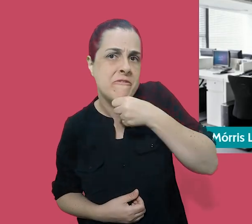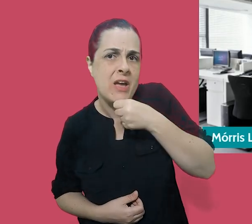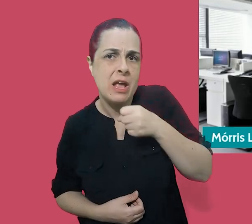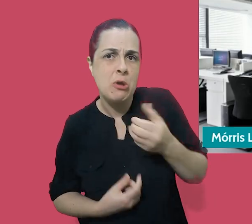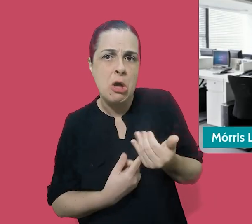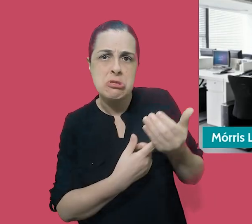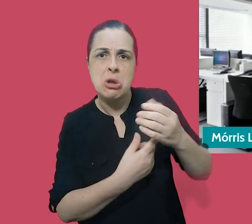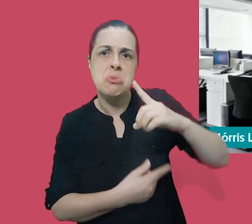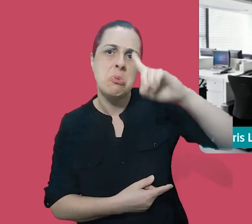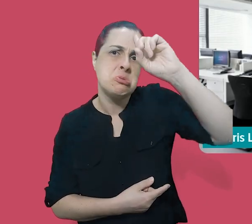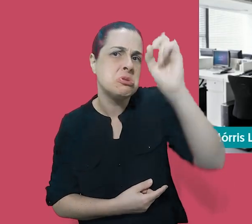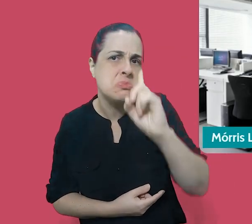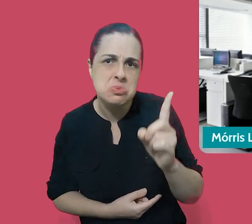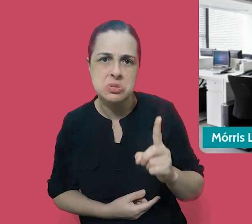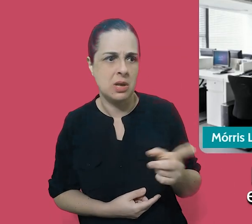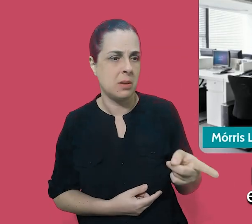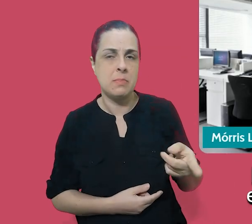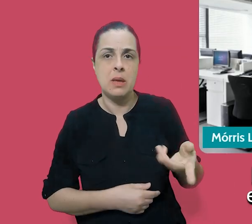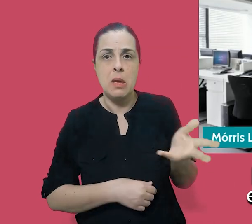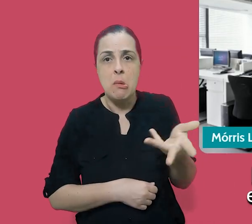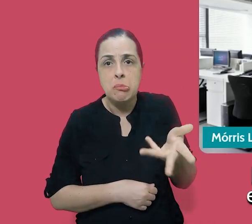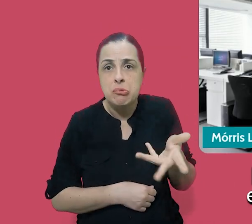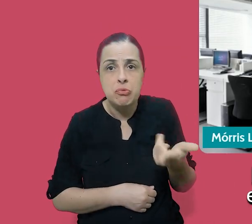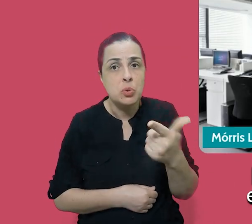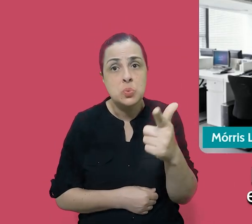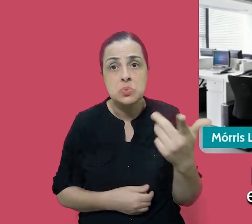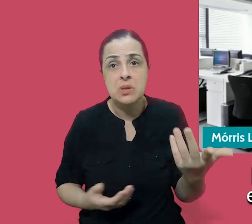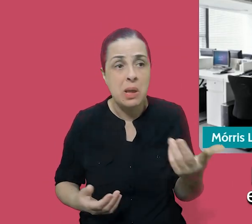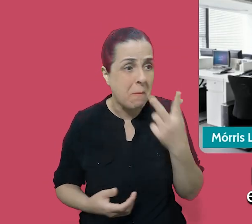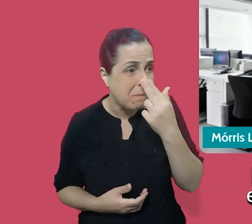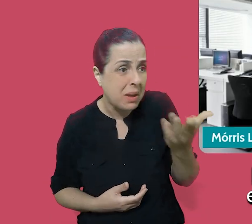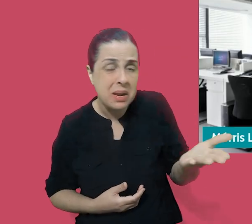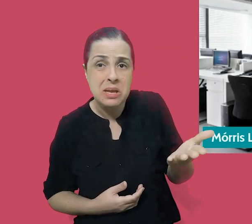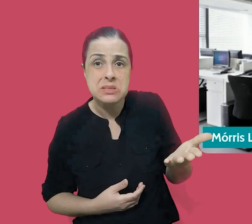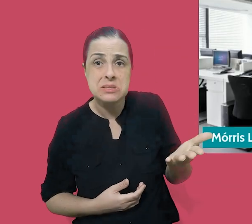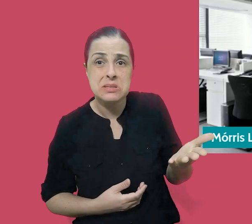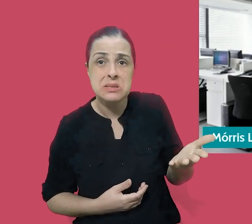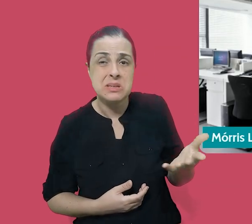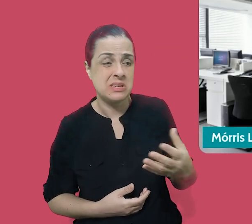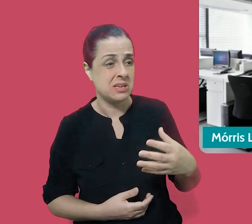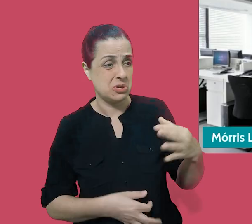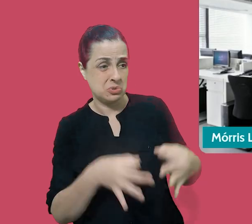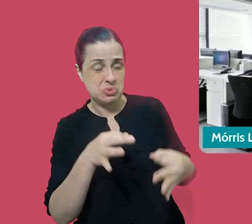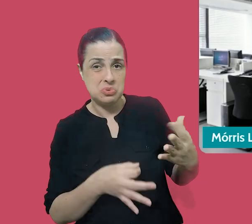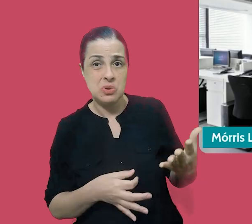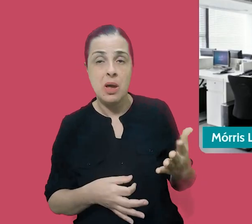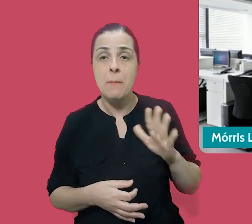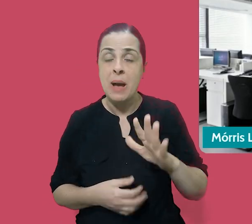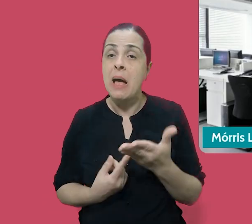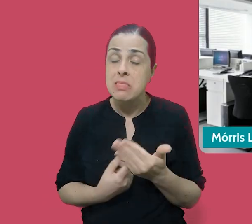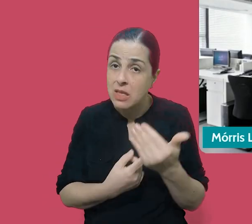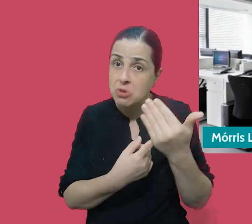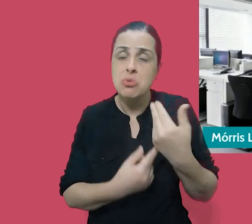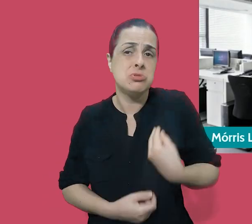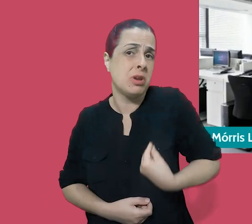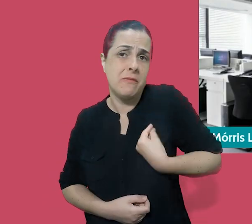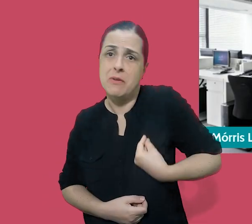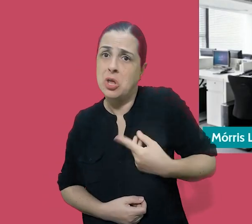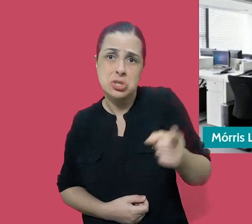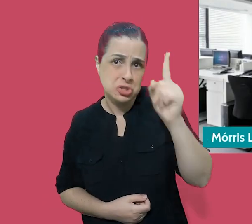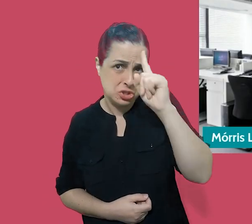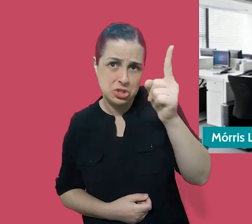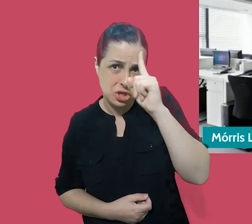tecnologia, ele não é ágil, né? Porque a tecnologia hoje ela está cada vez mais forte, ela faz parte do nosso dia a dia, do trabalho.